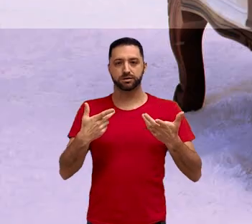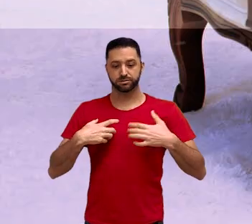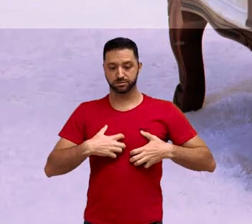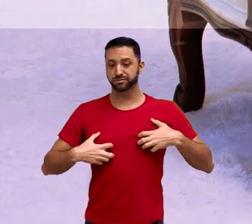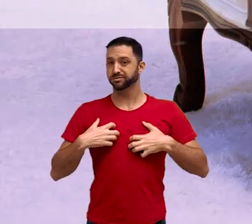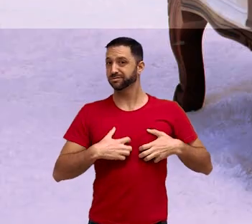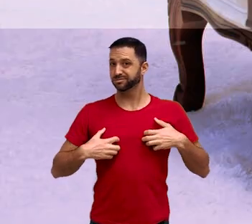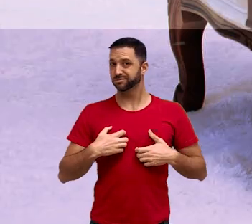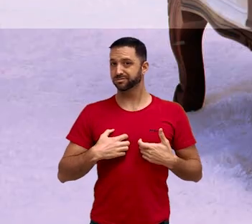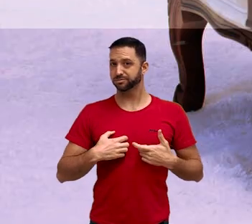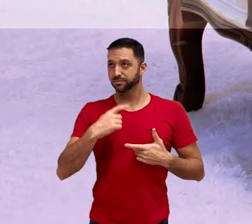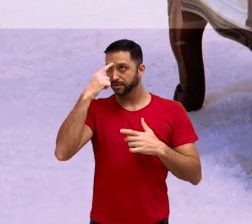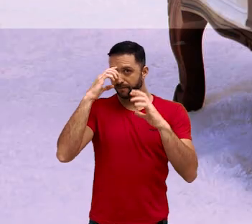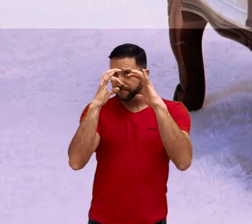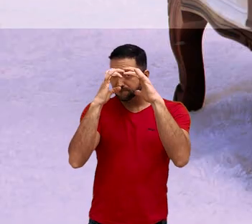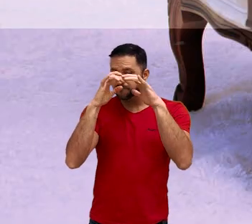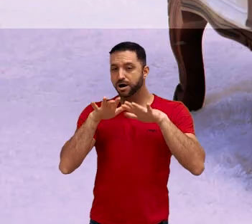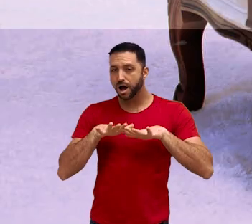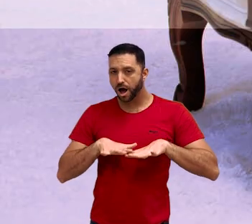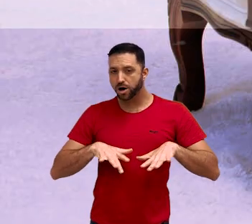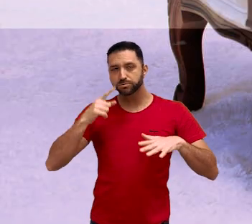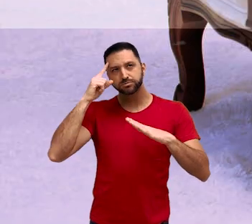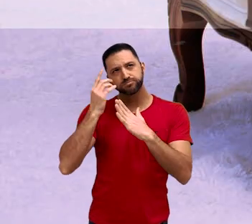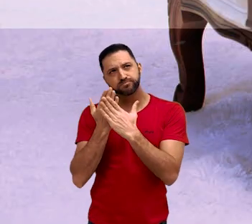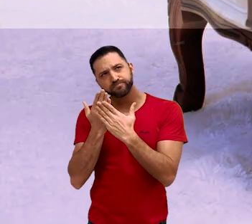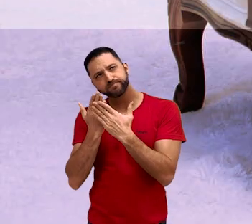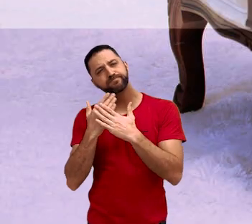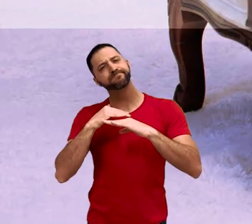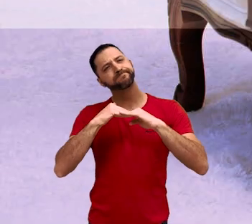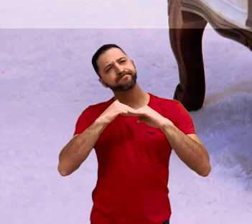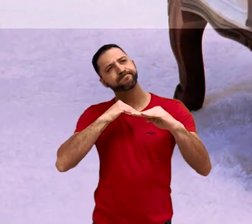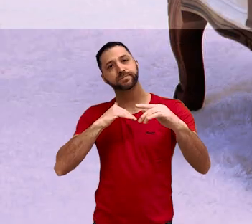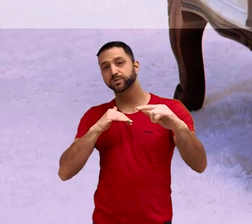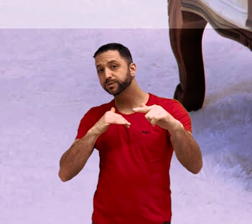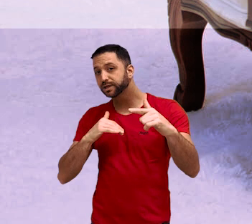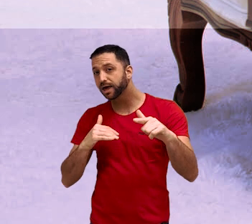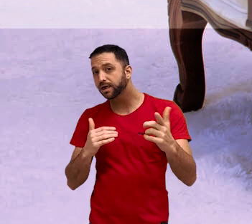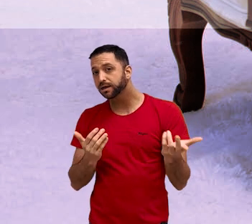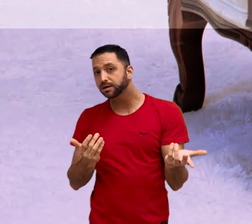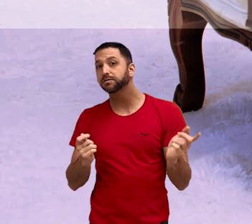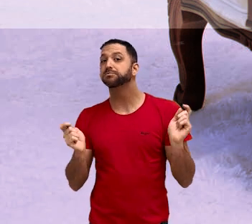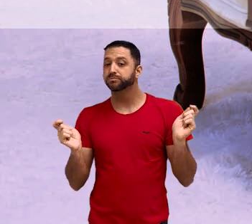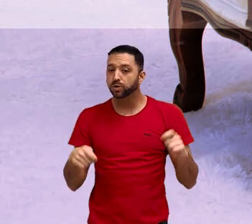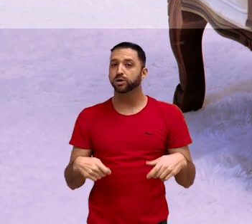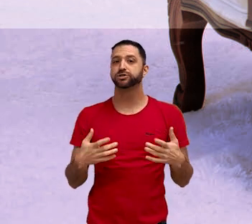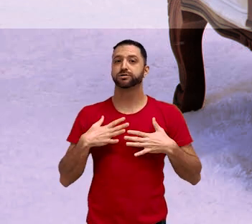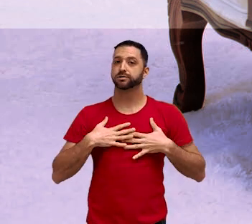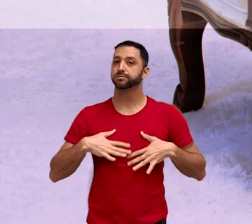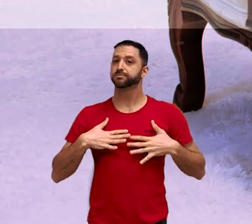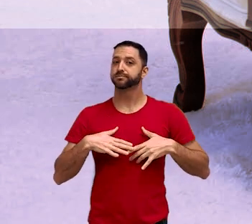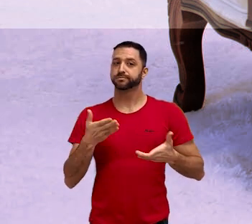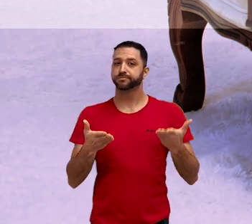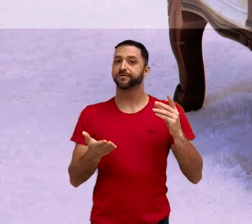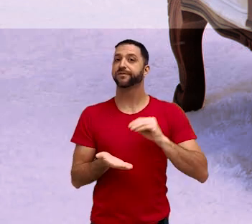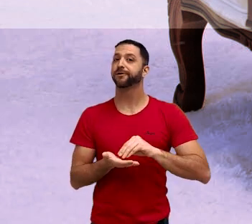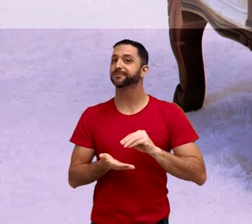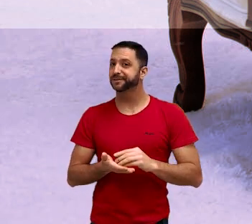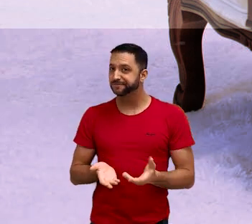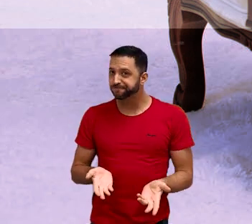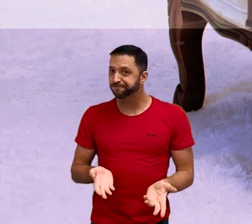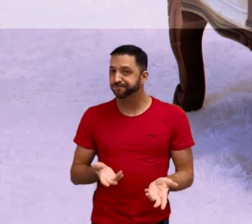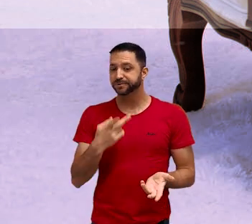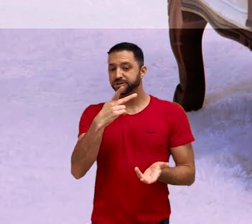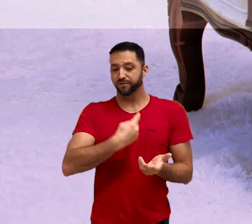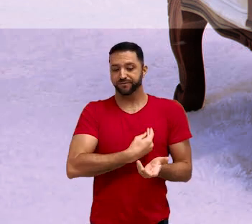expectativa, mas sem parar para fazer com que o teu raciocínio pare, reflita, o que você pode fazer de uma outra forma,